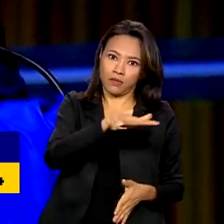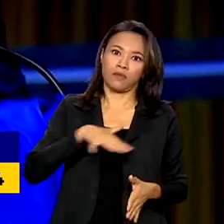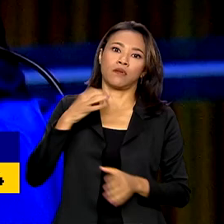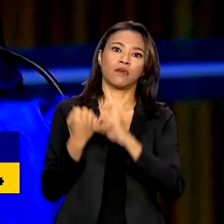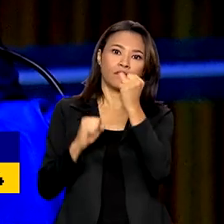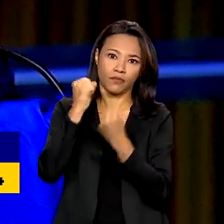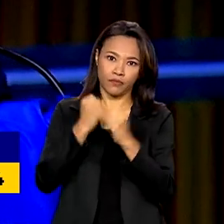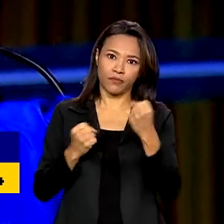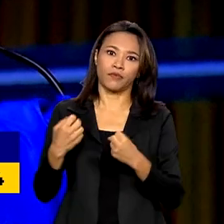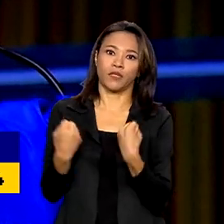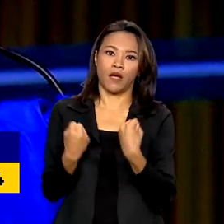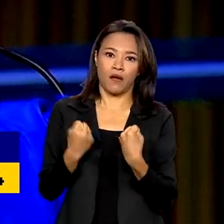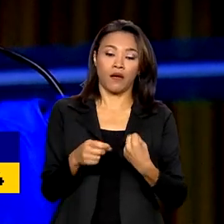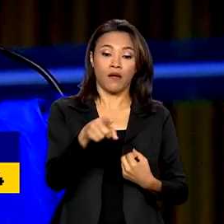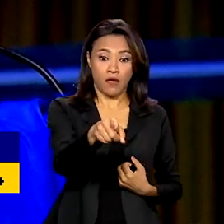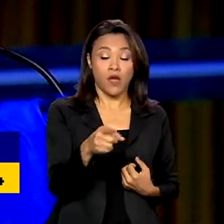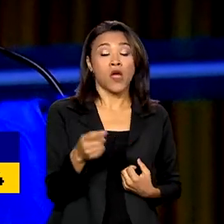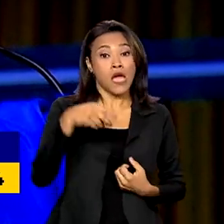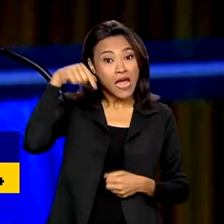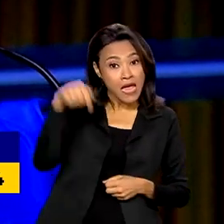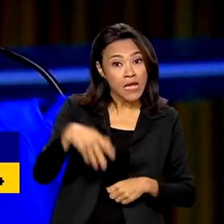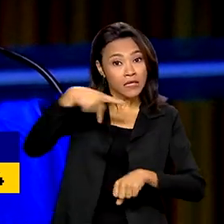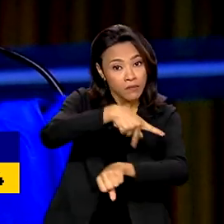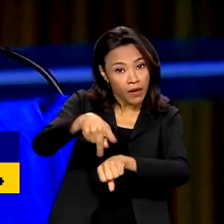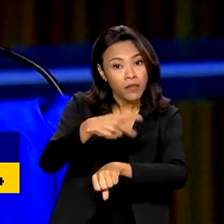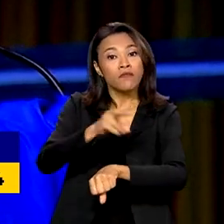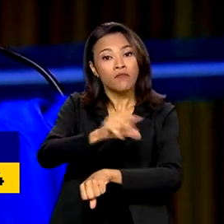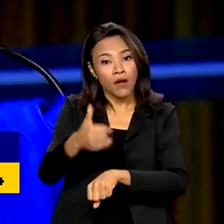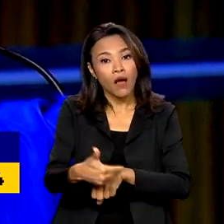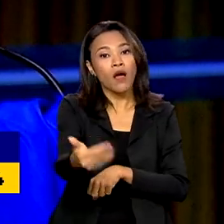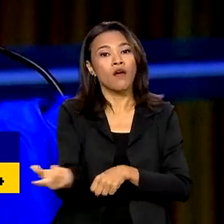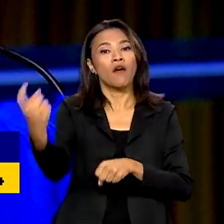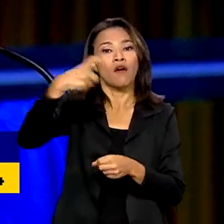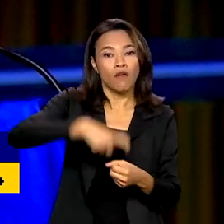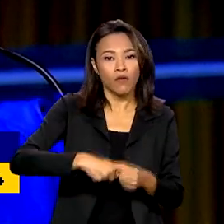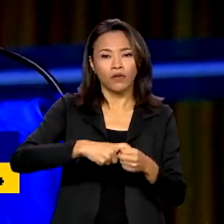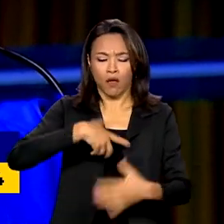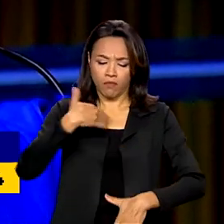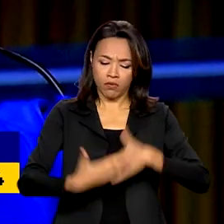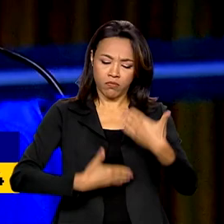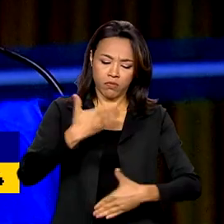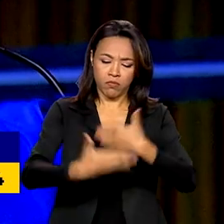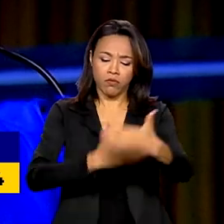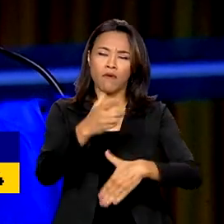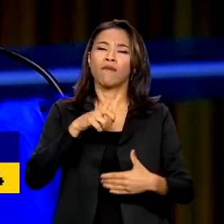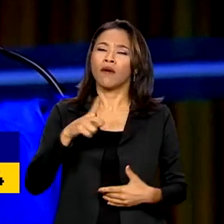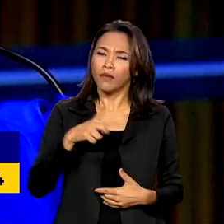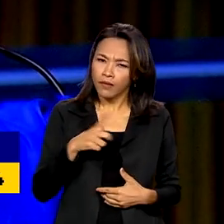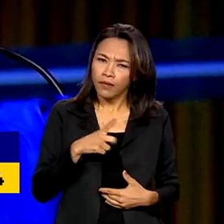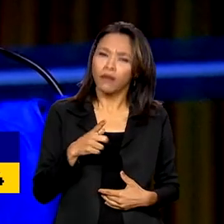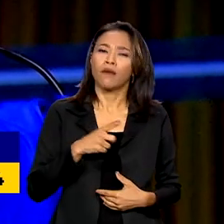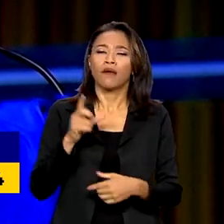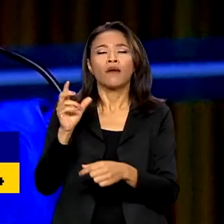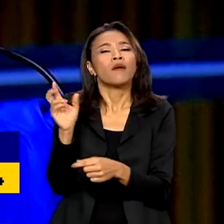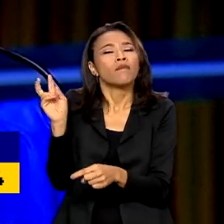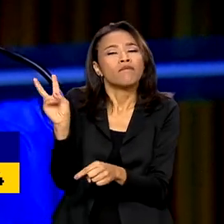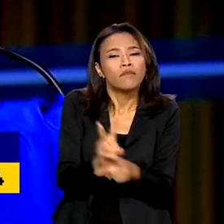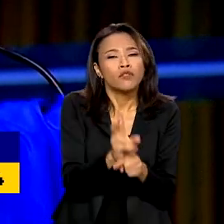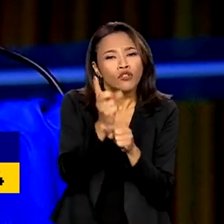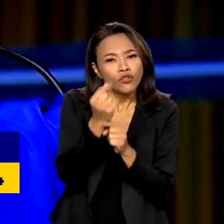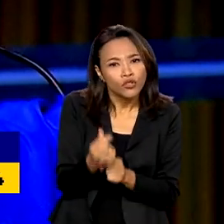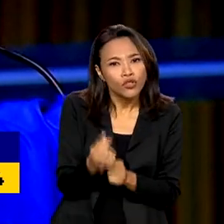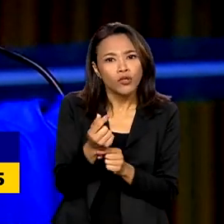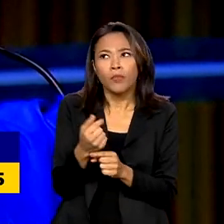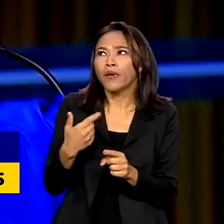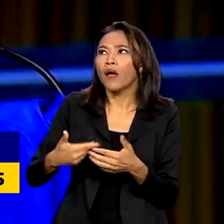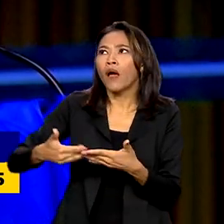país vai voltar a crescer. Esse país vai voltar a ter crédito porque não há nenhuma explicação histórica